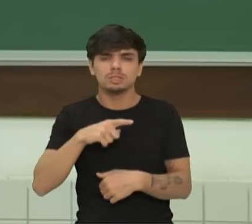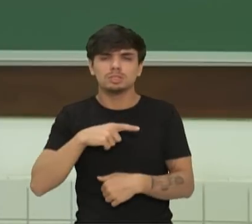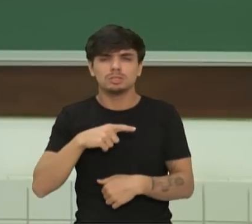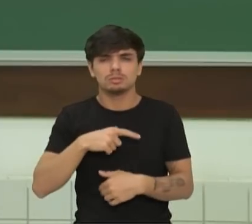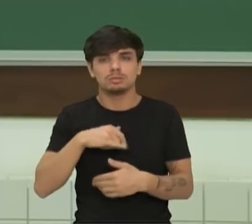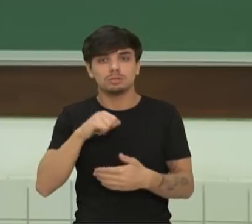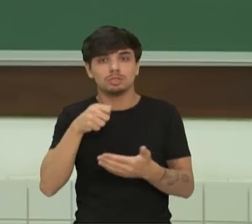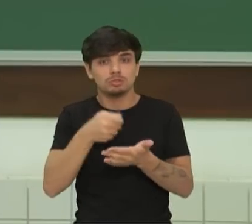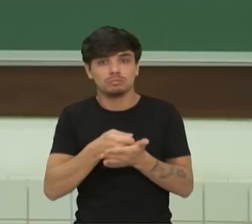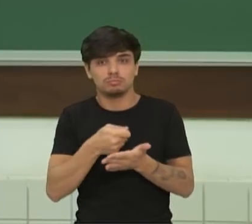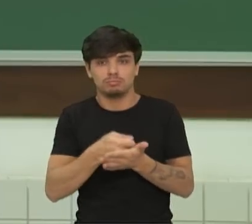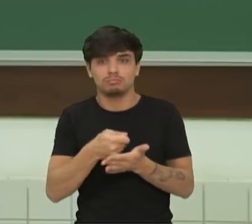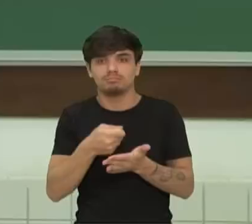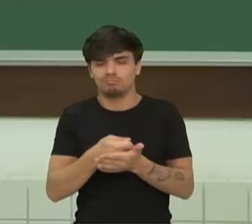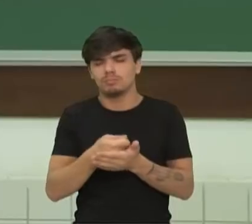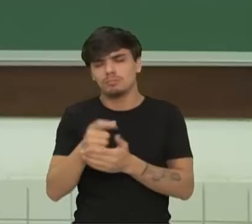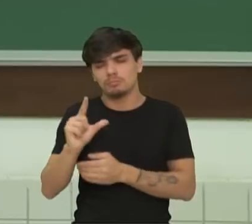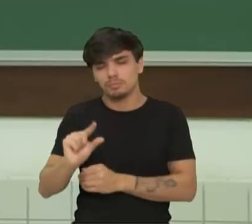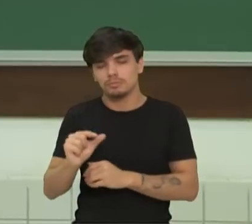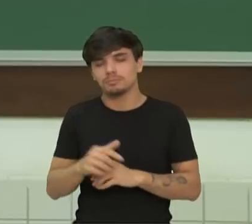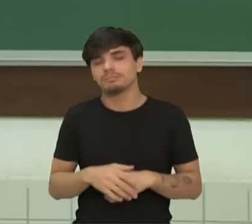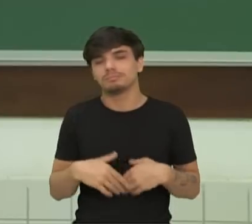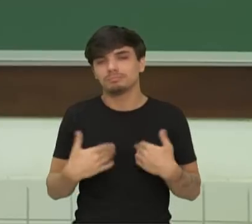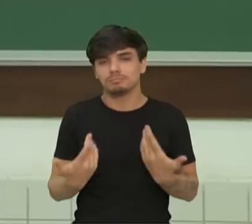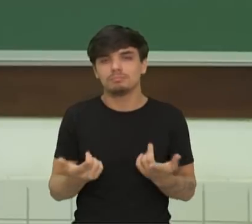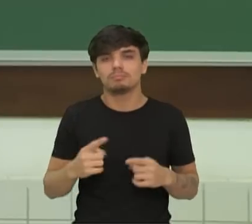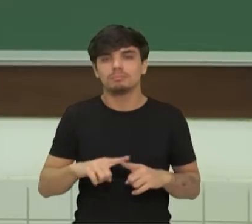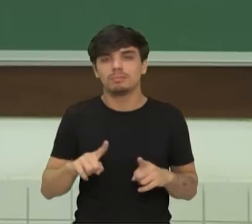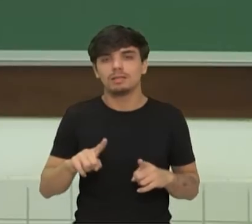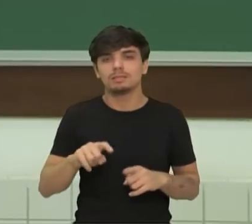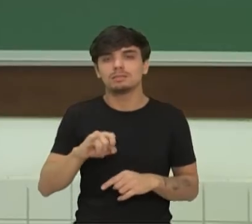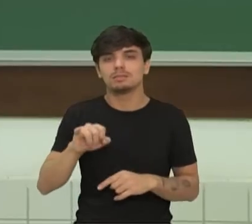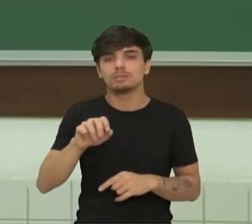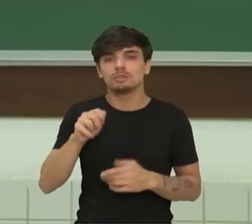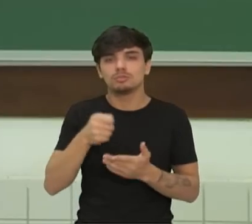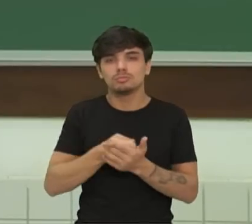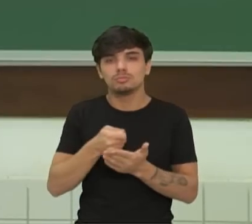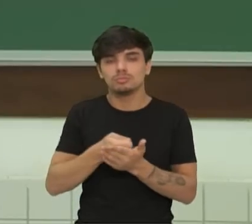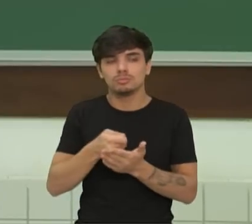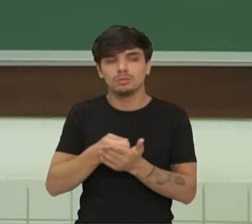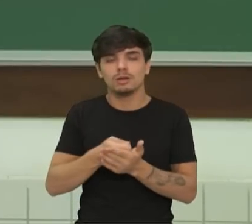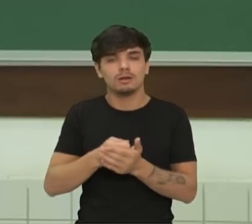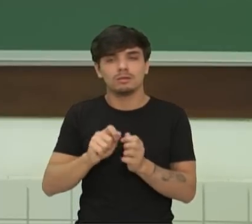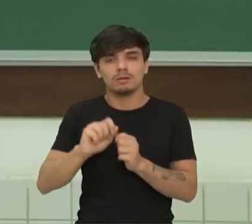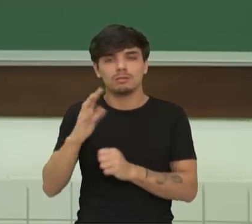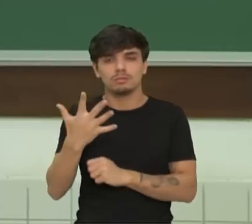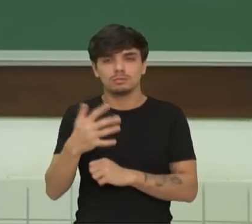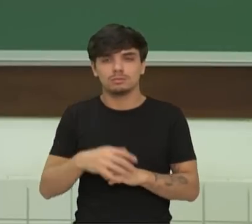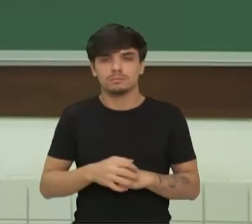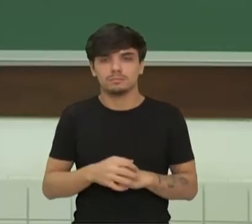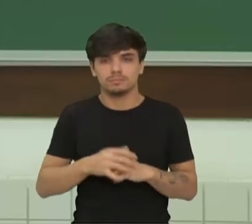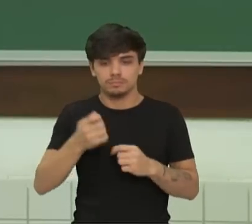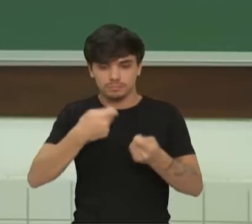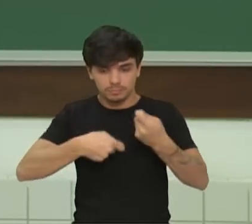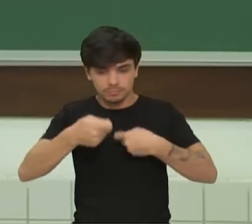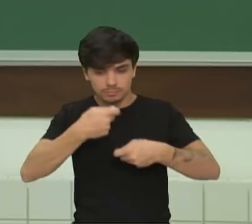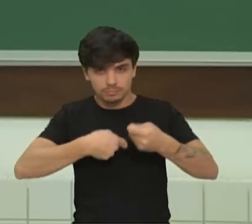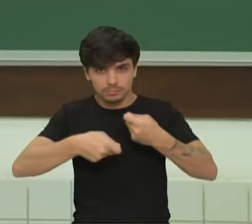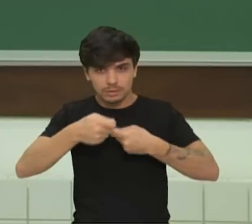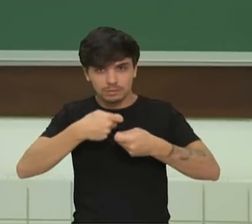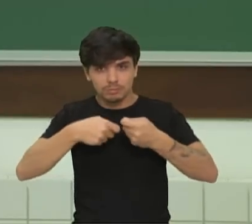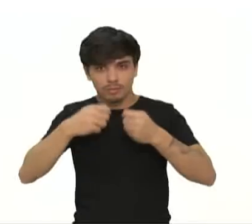baixo, né? Pouca coisa. Então, esses juros desse dinheiro emprestado, o que aconteceu? A economia da Holanda